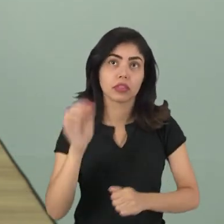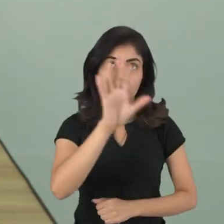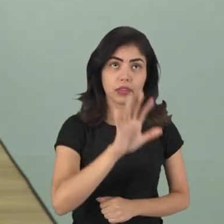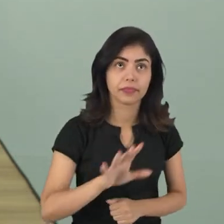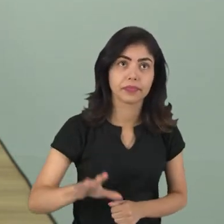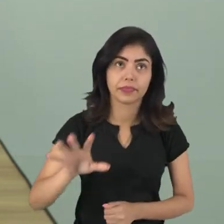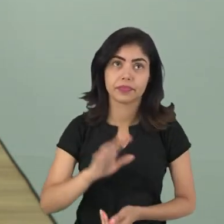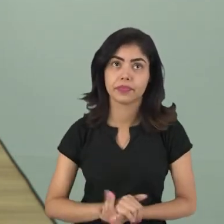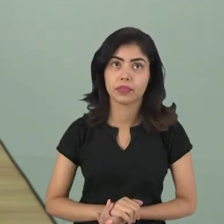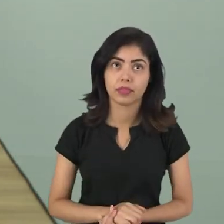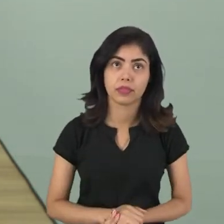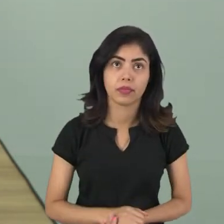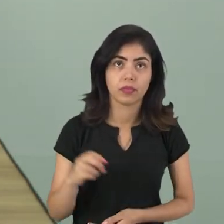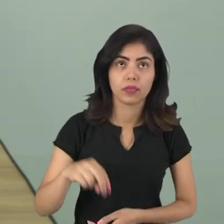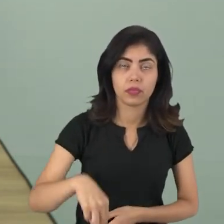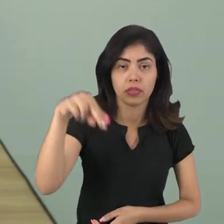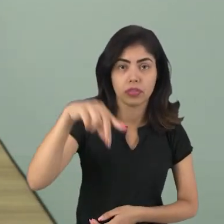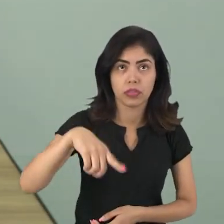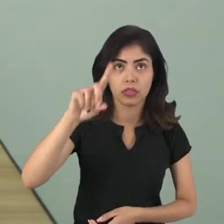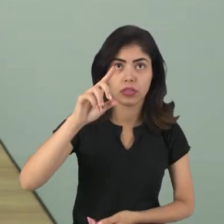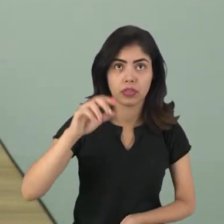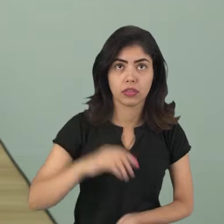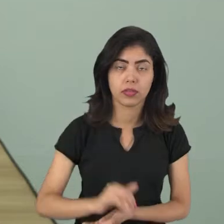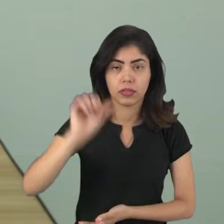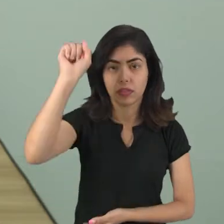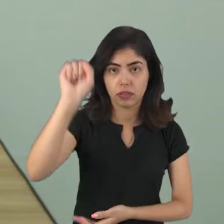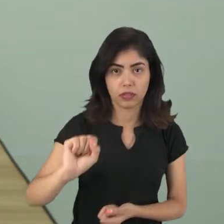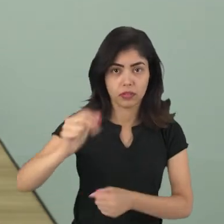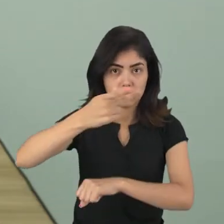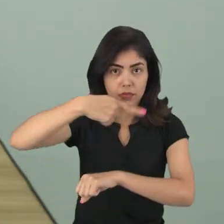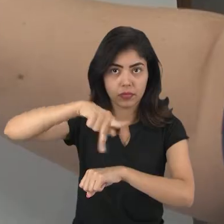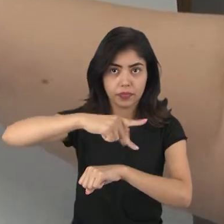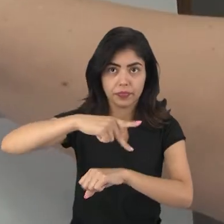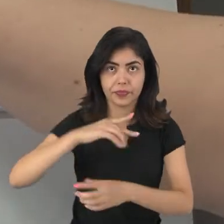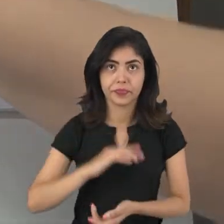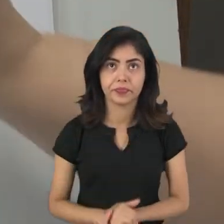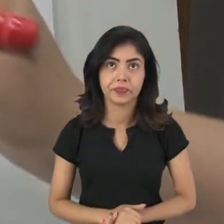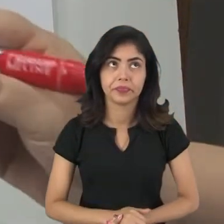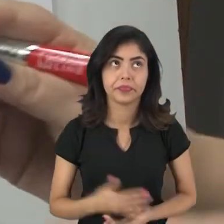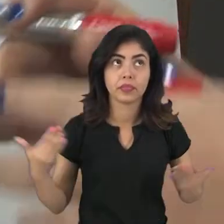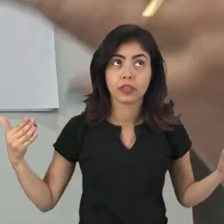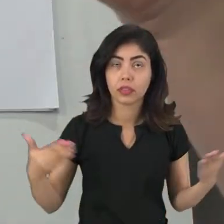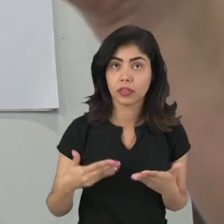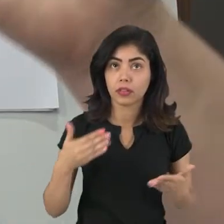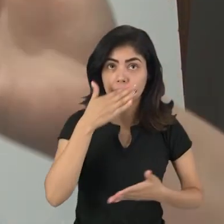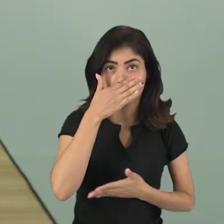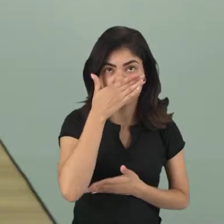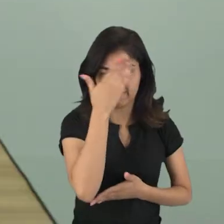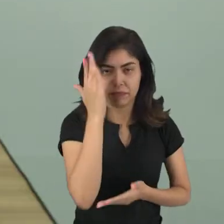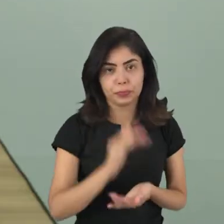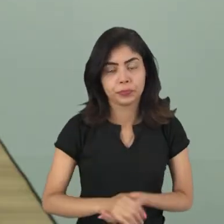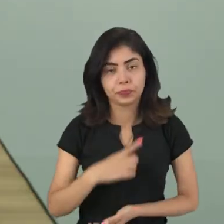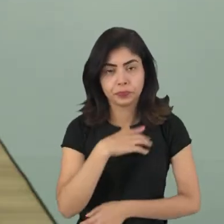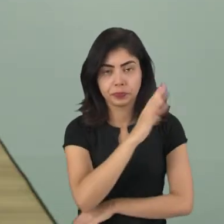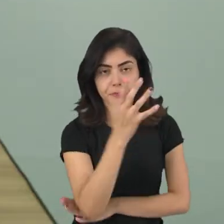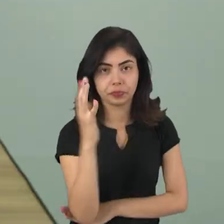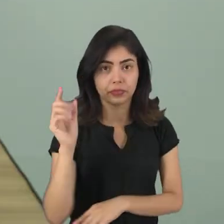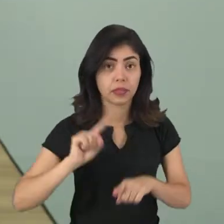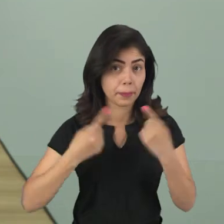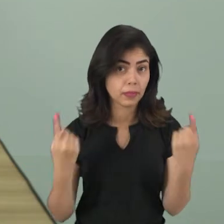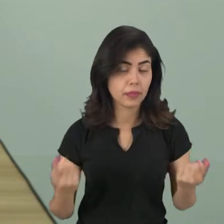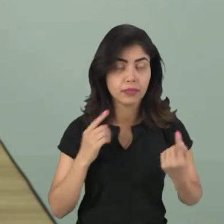Mata Atlântica. Quando o Brasil foi descoberto, ela margeava todo o litoral, desde o Nordeste